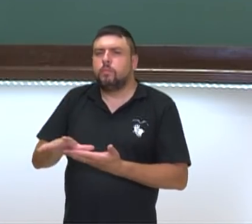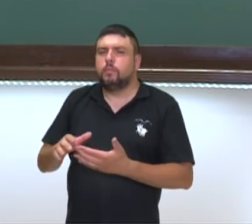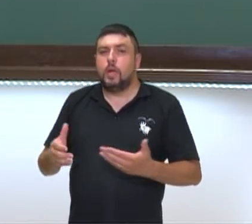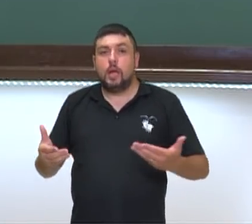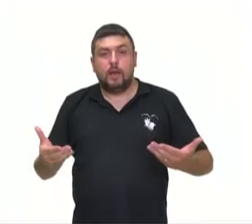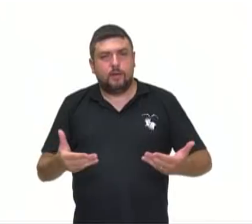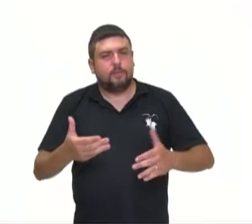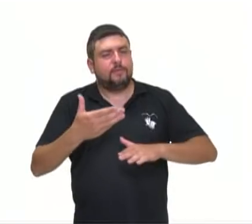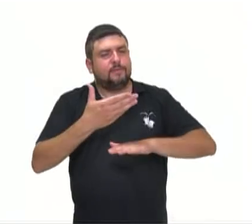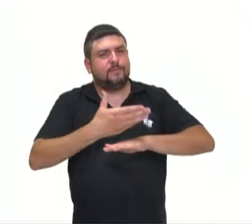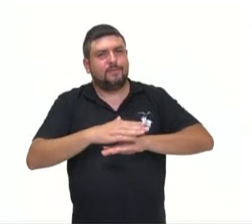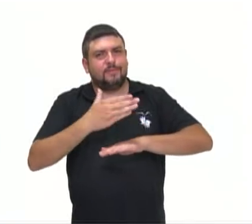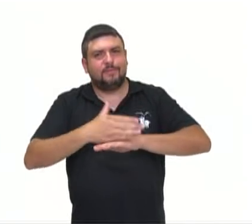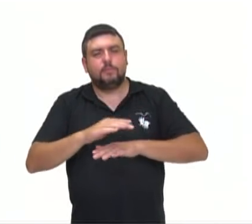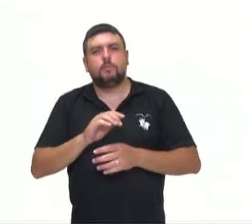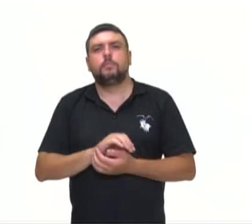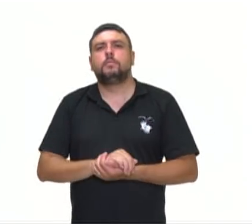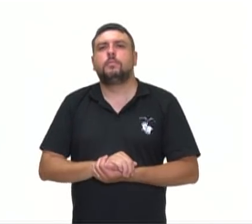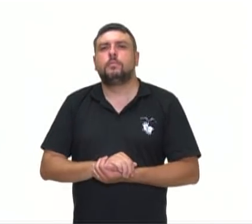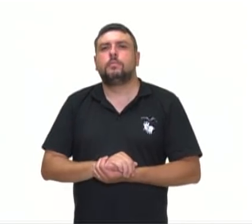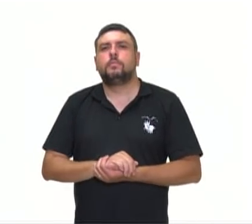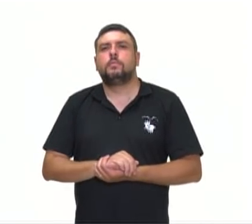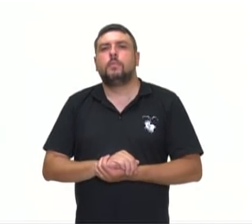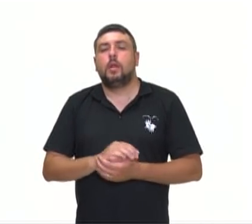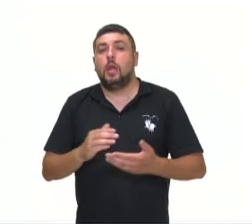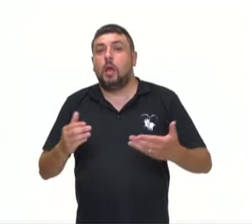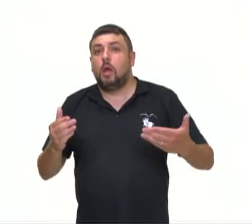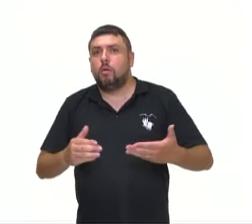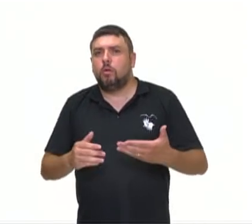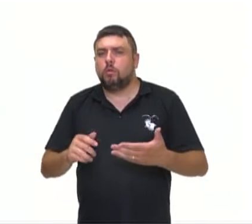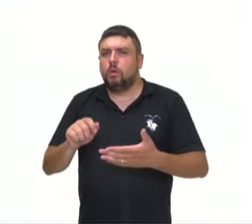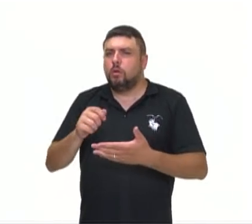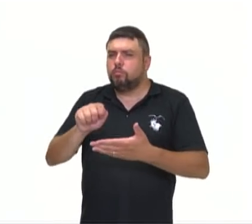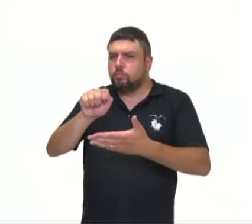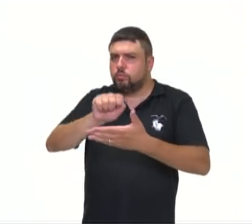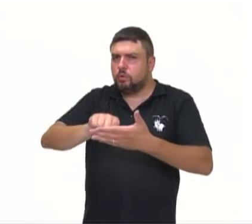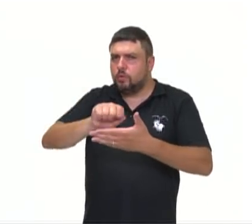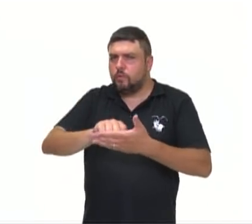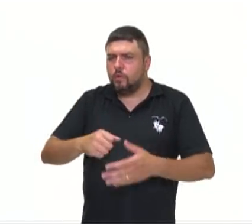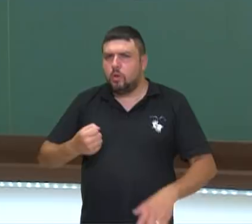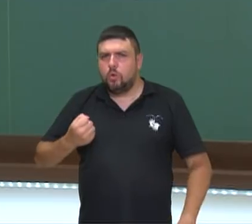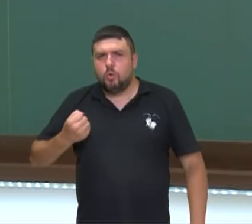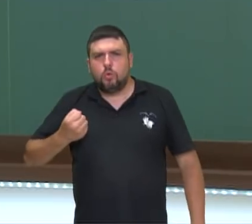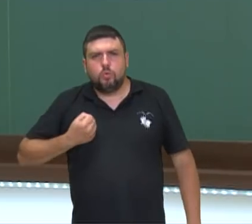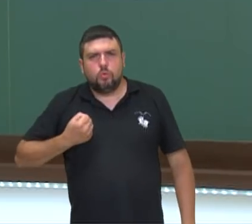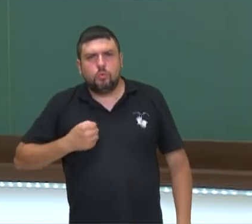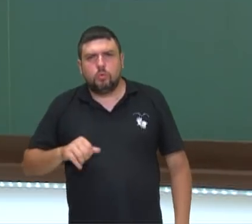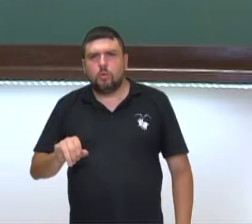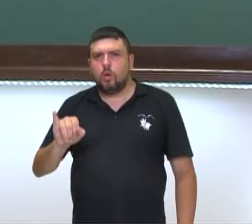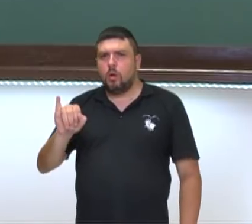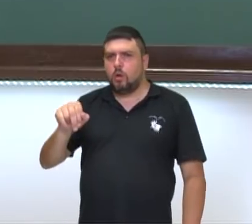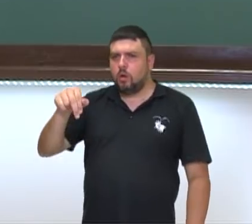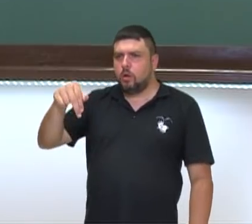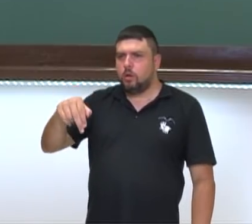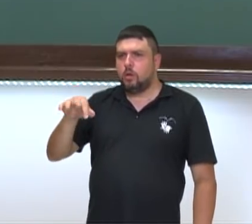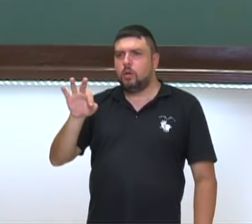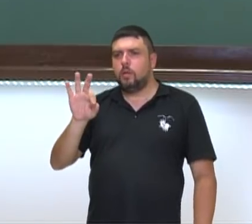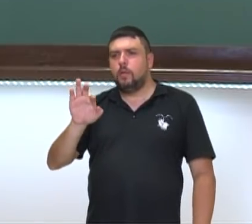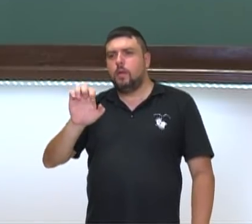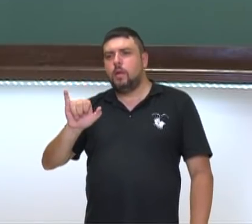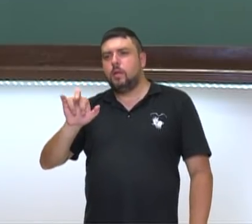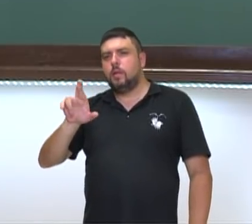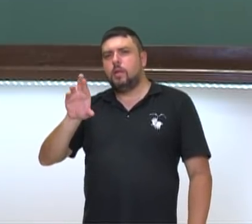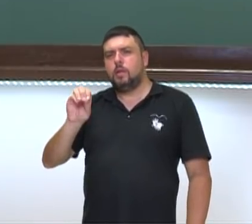Olha lá, em cada caso, escreva um número inteiro. Por que ele é chamado de inteiro? Porque ele não tem